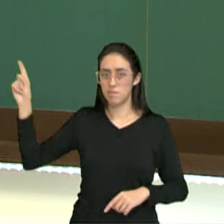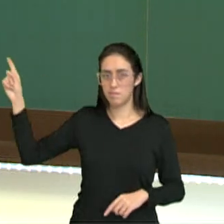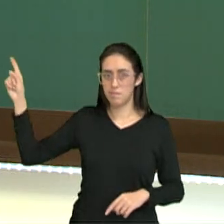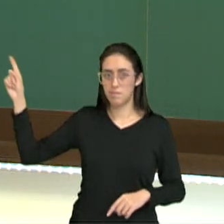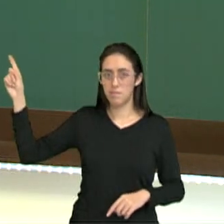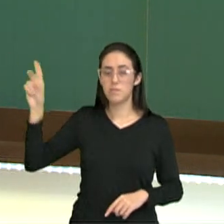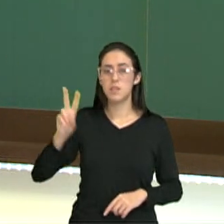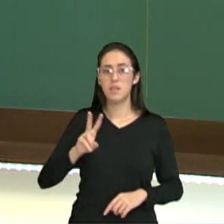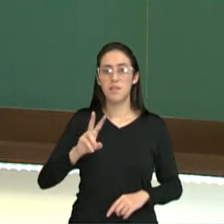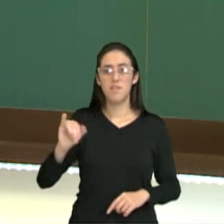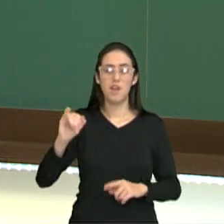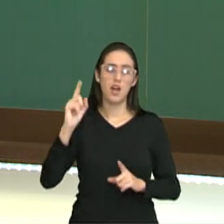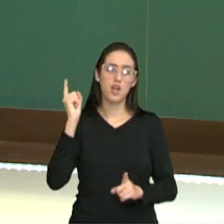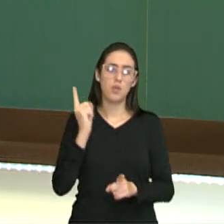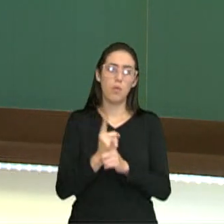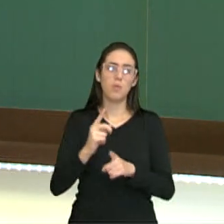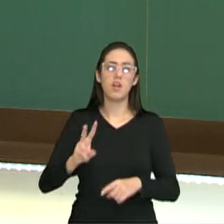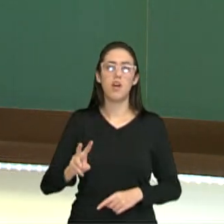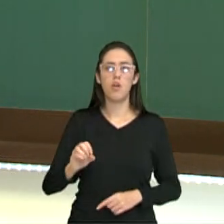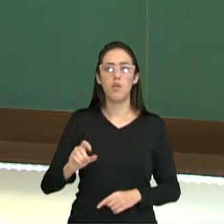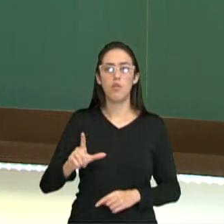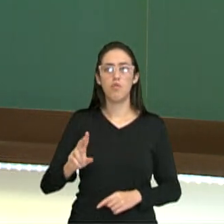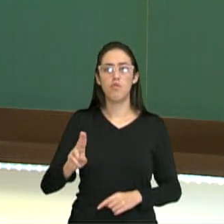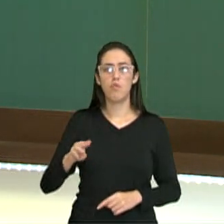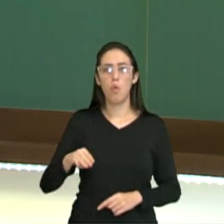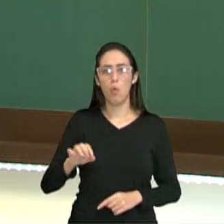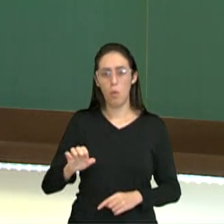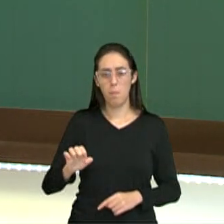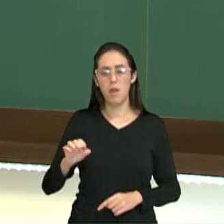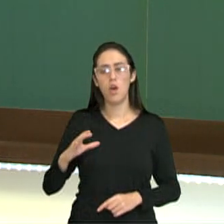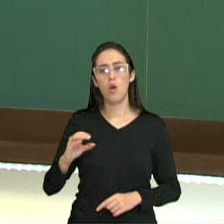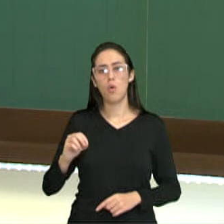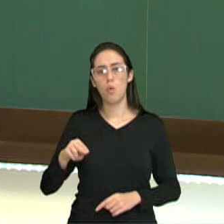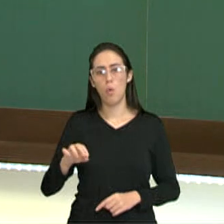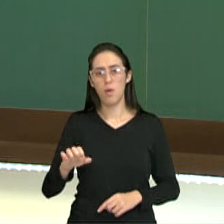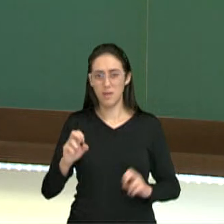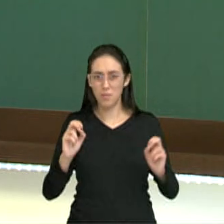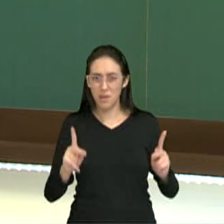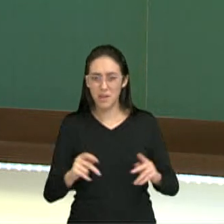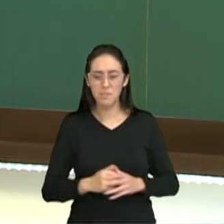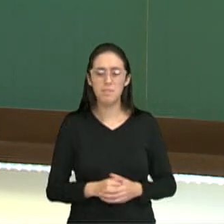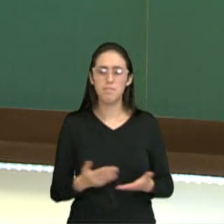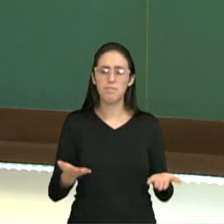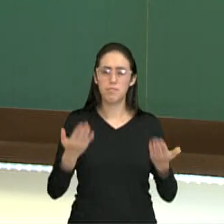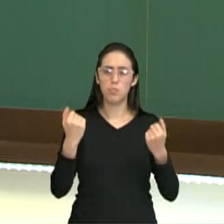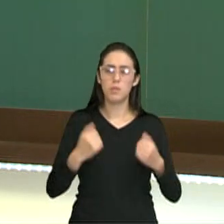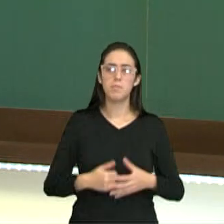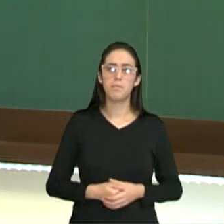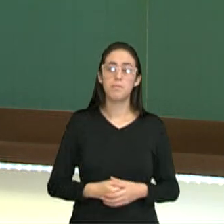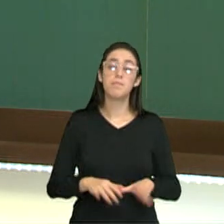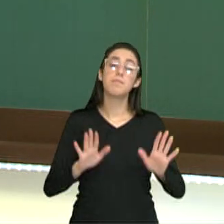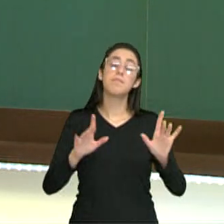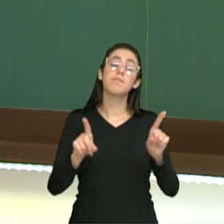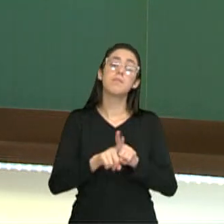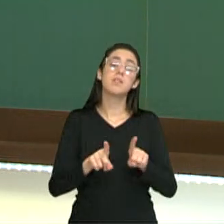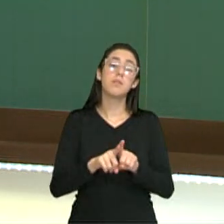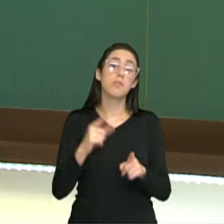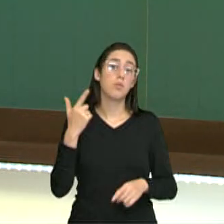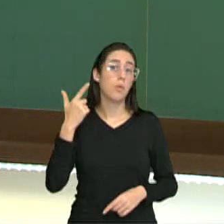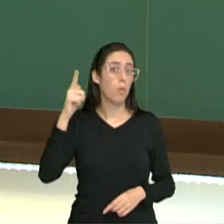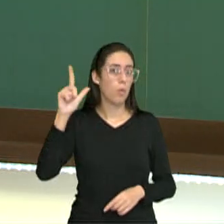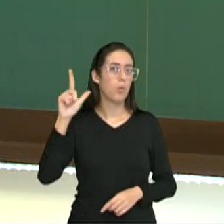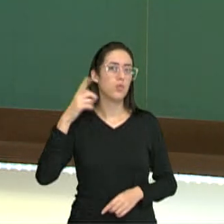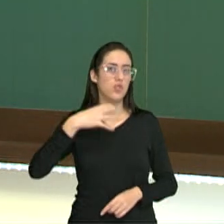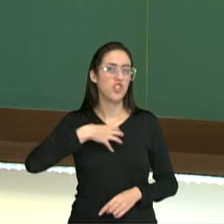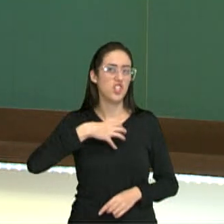vamos encontrar o nosso volume do nosso cone. Tranquilo, gente? Então vamos lá. Também outra maneira da gente